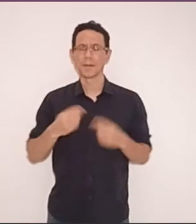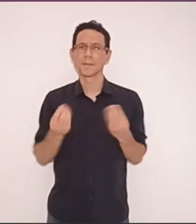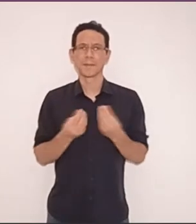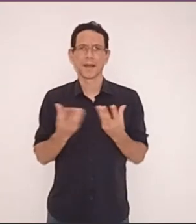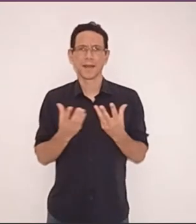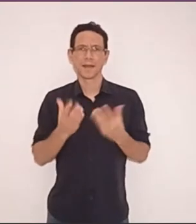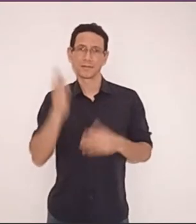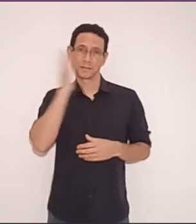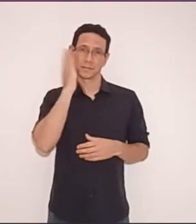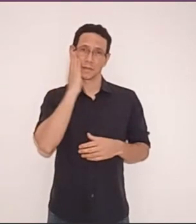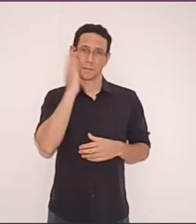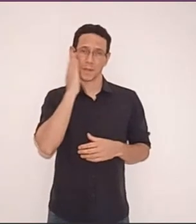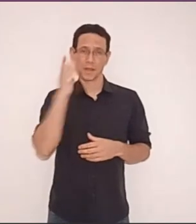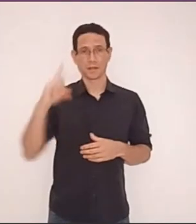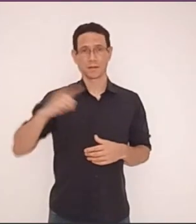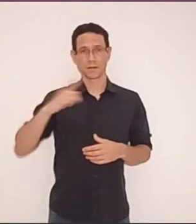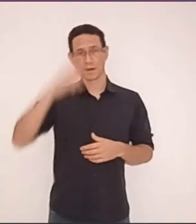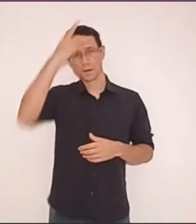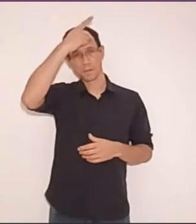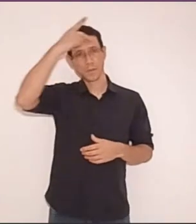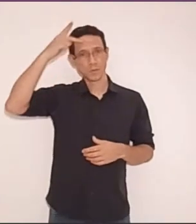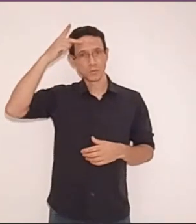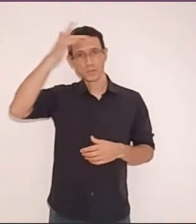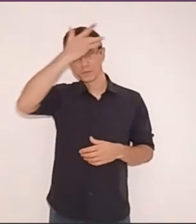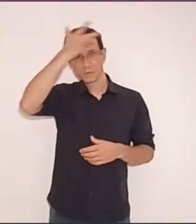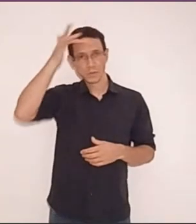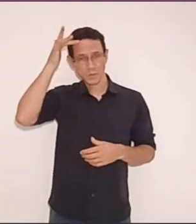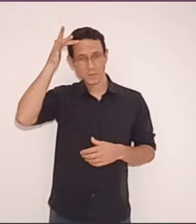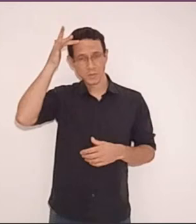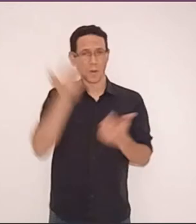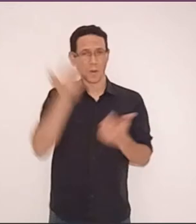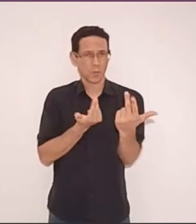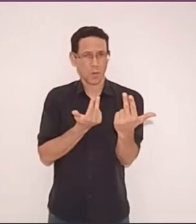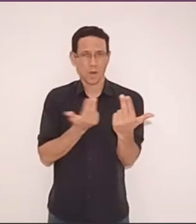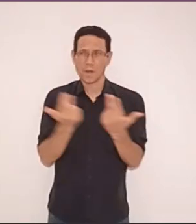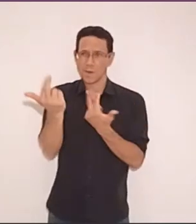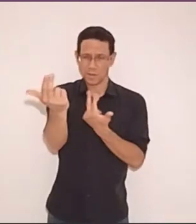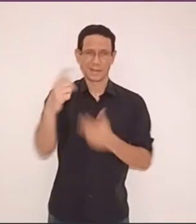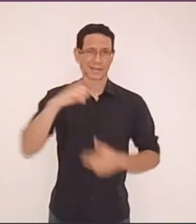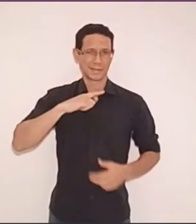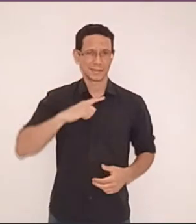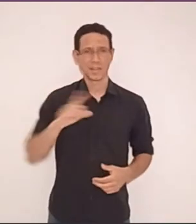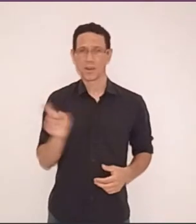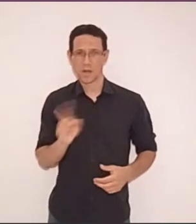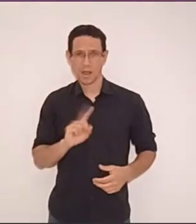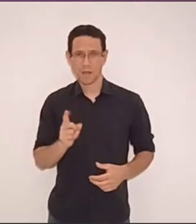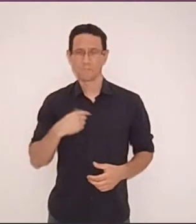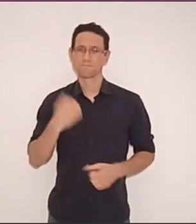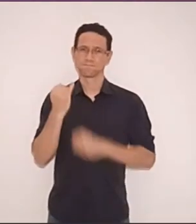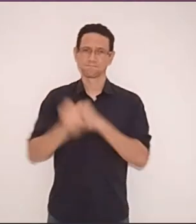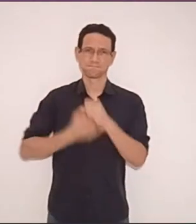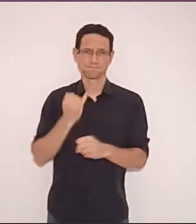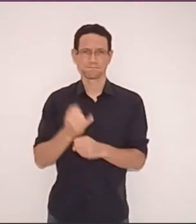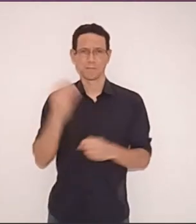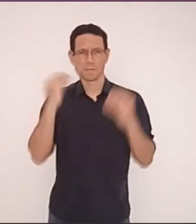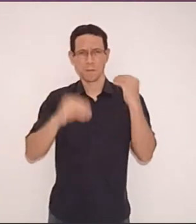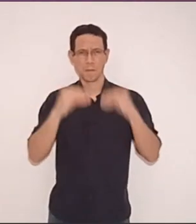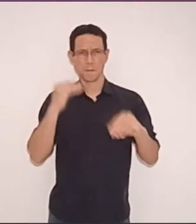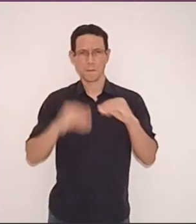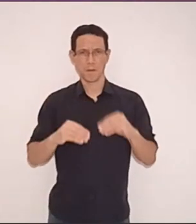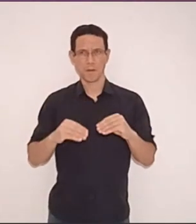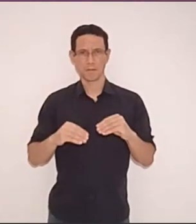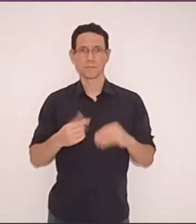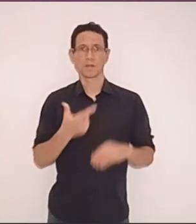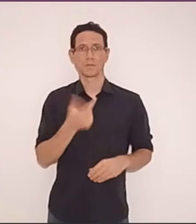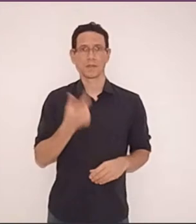criada saber se tinha pessoas que estavam vivendo tendo as mesmas experiências que a minha em 2016 eu já